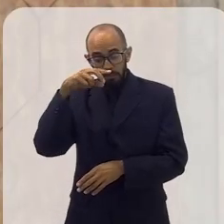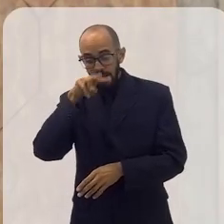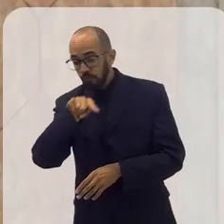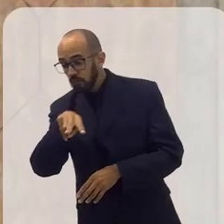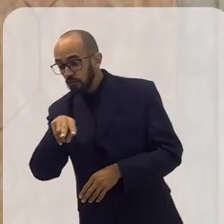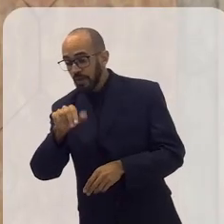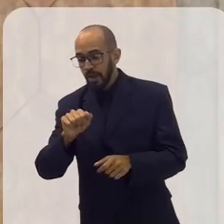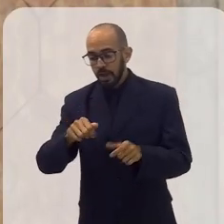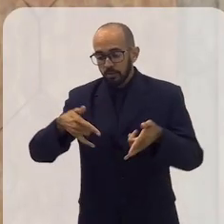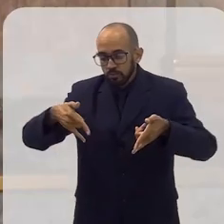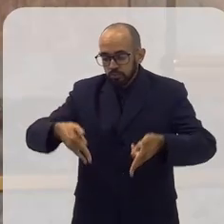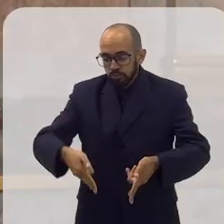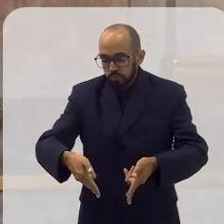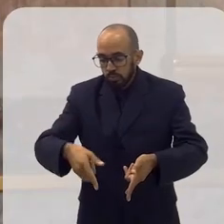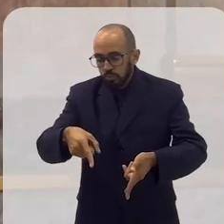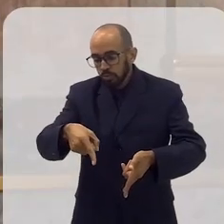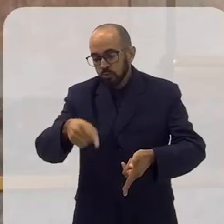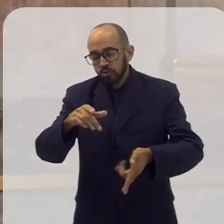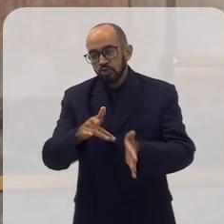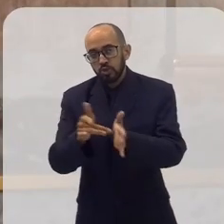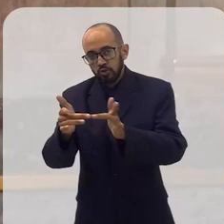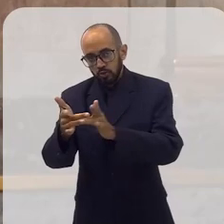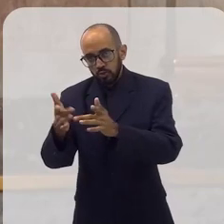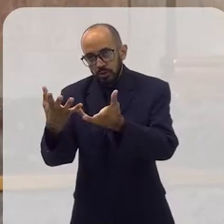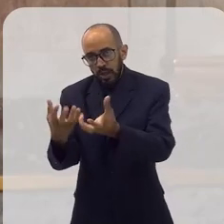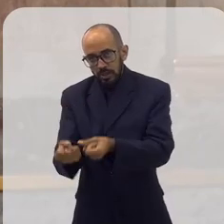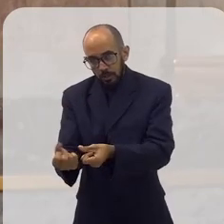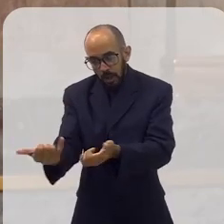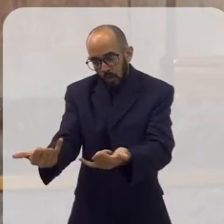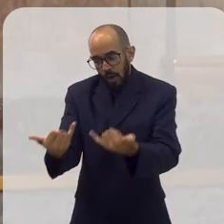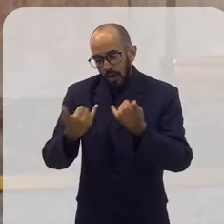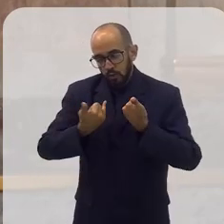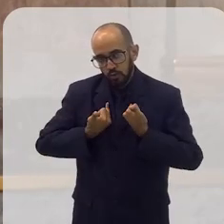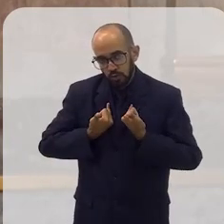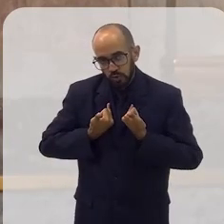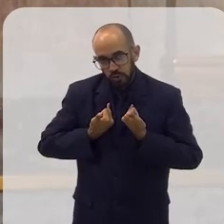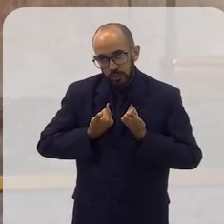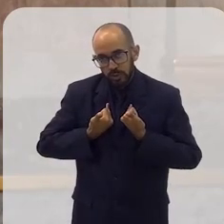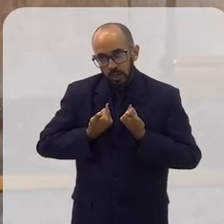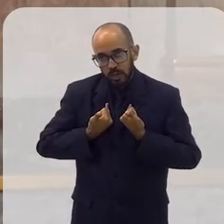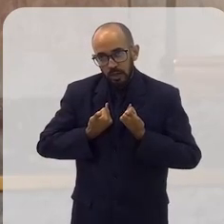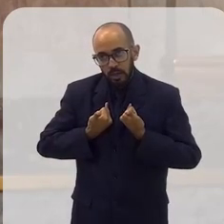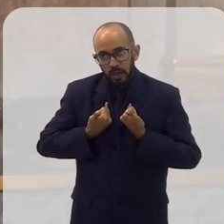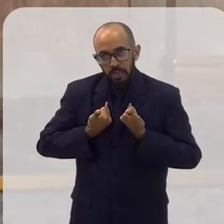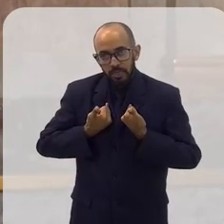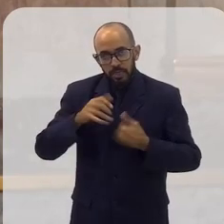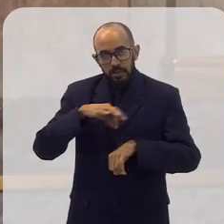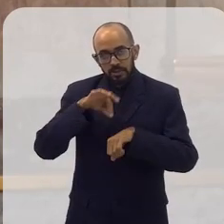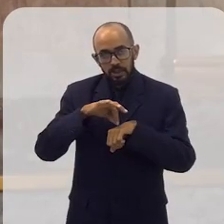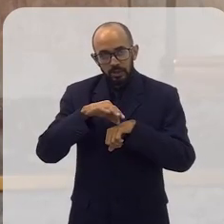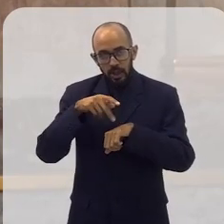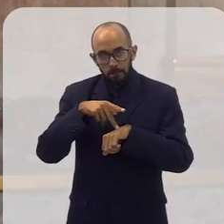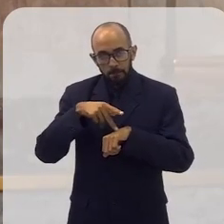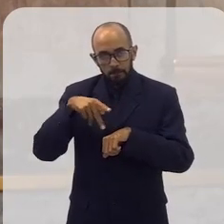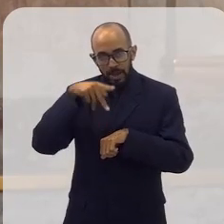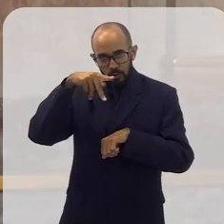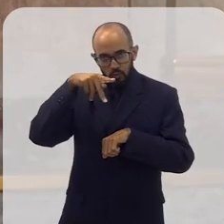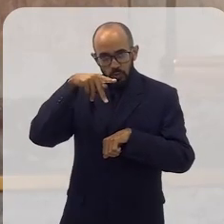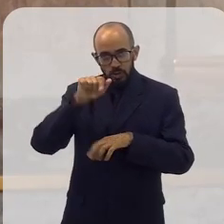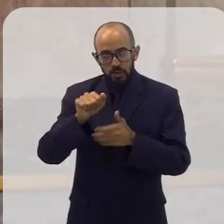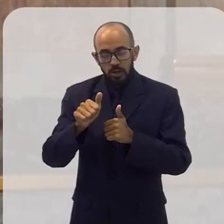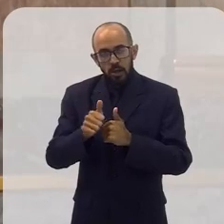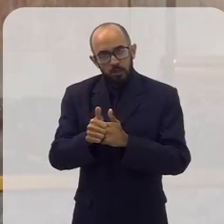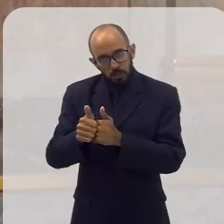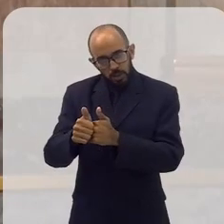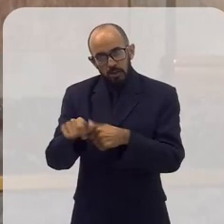Certo. perguntar sobre Nosso Senhor. E aí eles receberam a notícia e a anunciação da Santa Páscoa, seguida